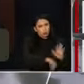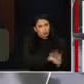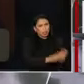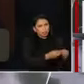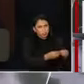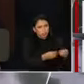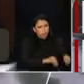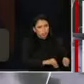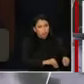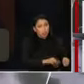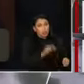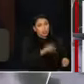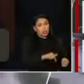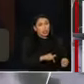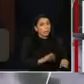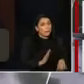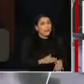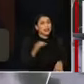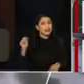lugar para o delito de maior gravidade.